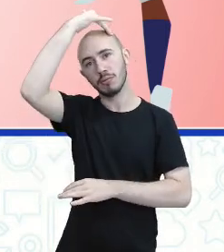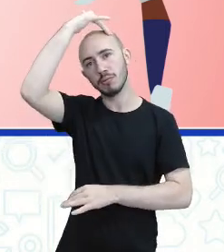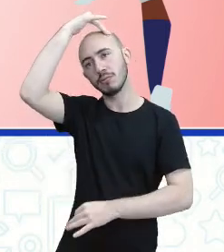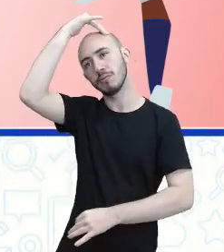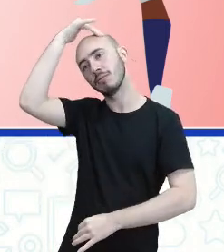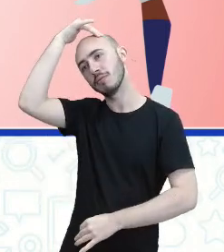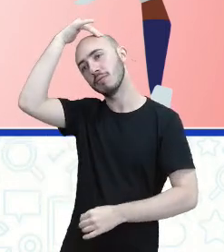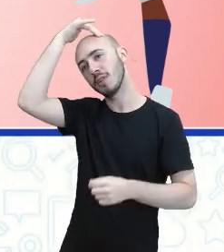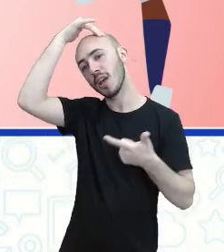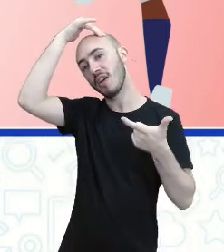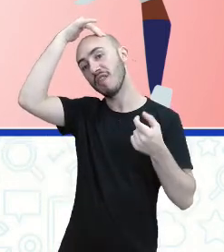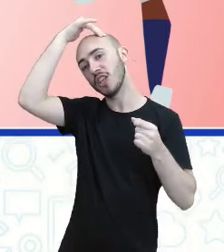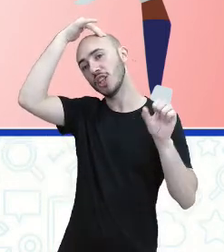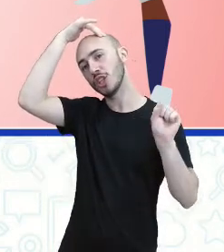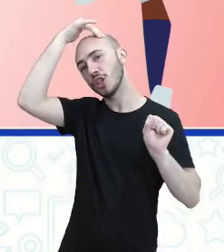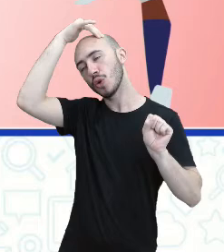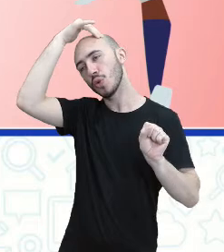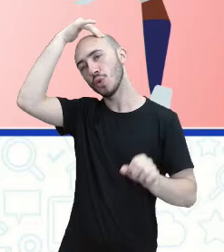segundos.